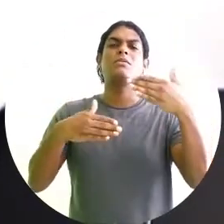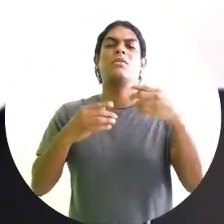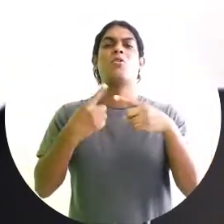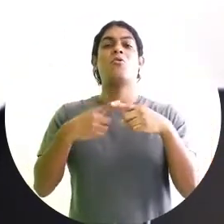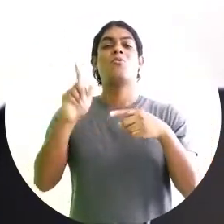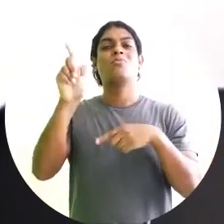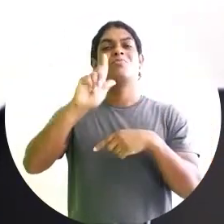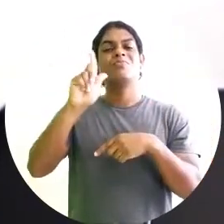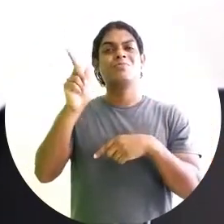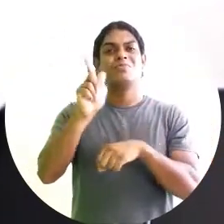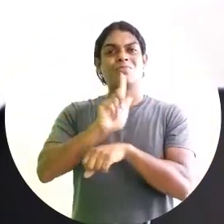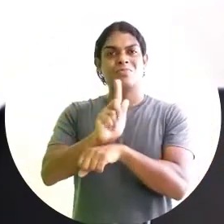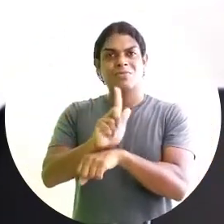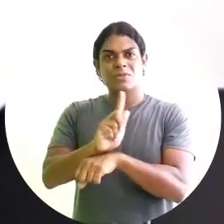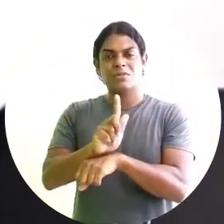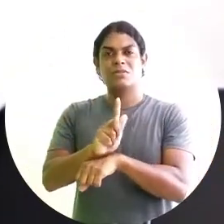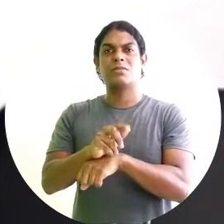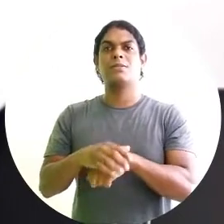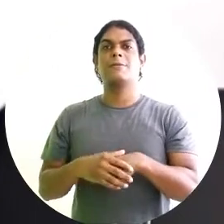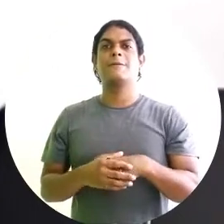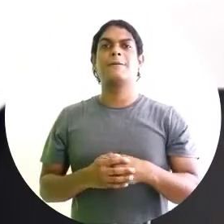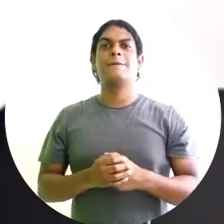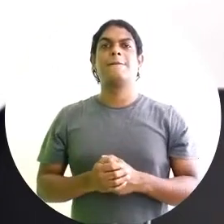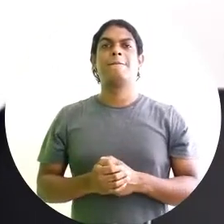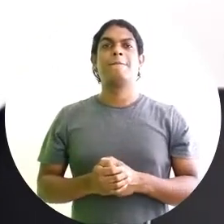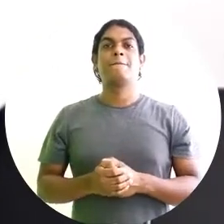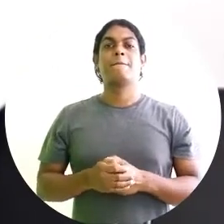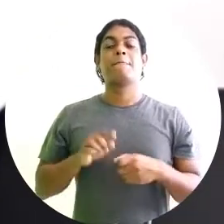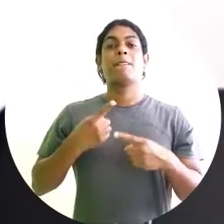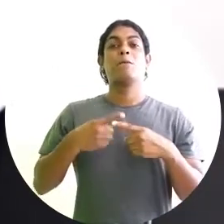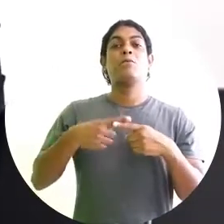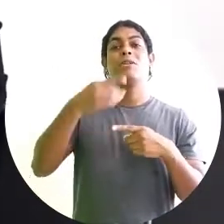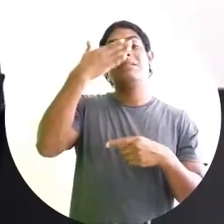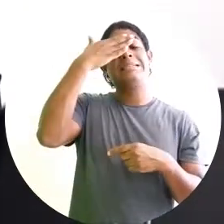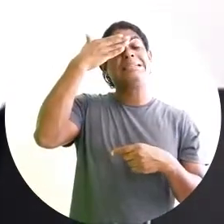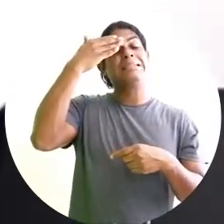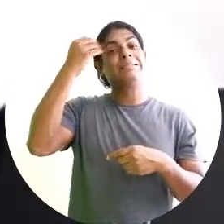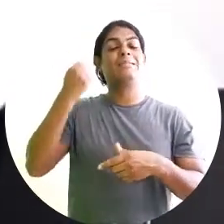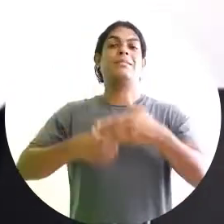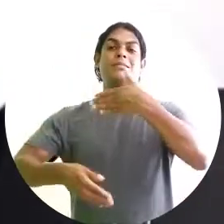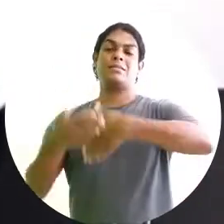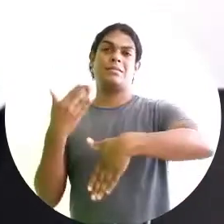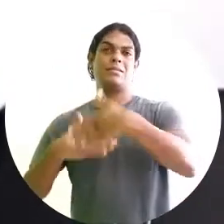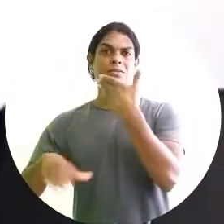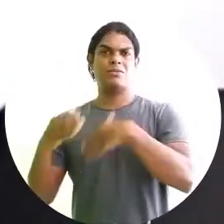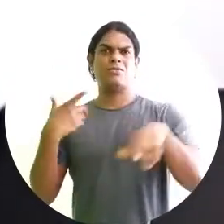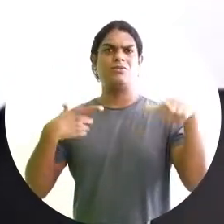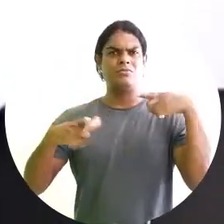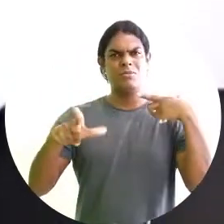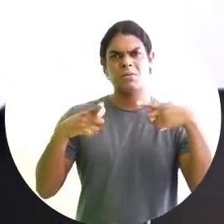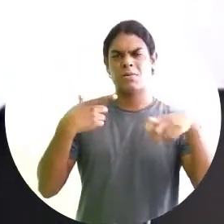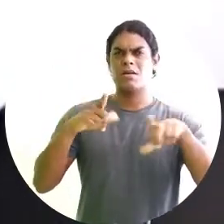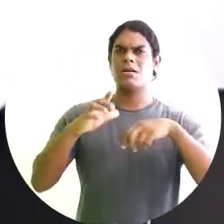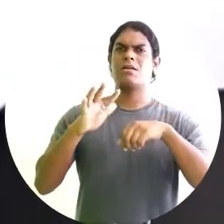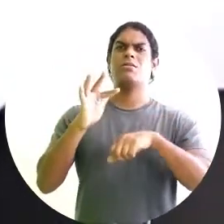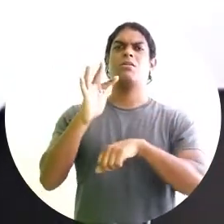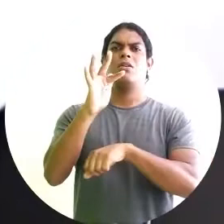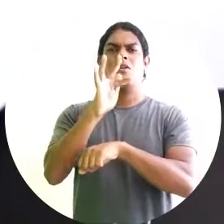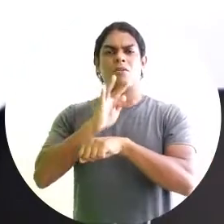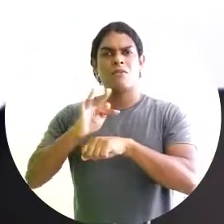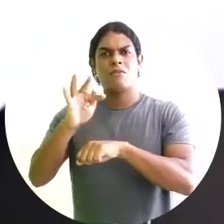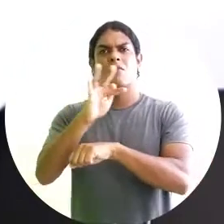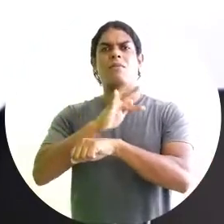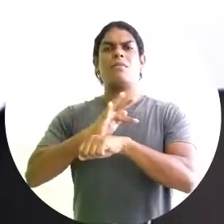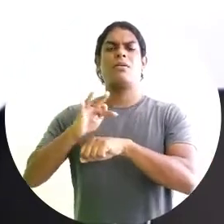é uma gestão moderna, onde nós temos que esquecer um pouquinho das relações de trabalhos formais